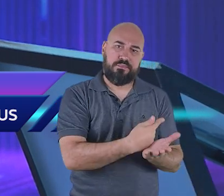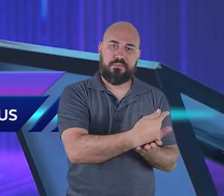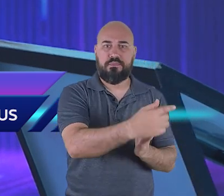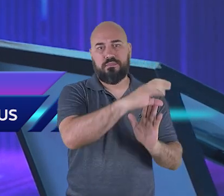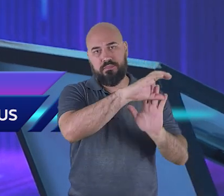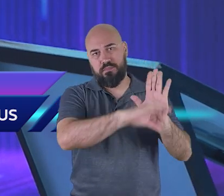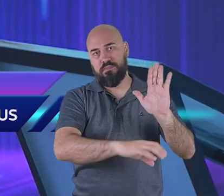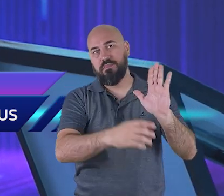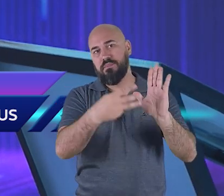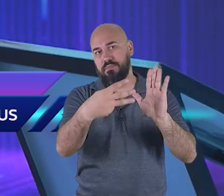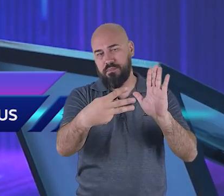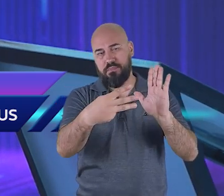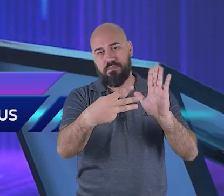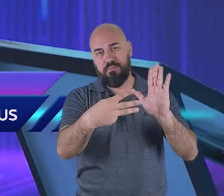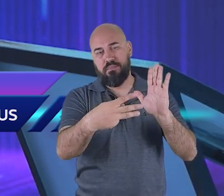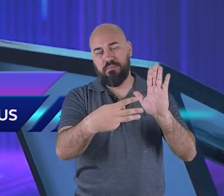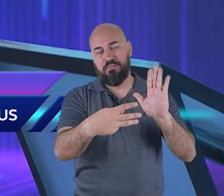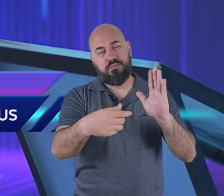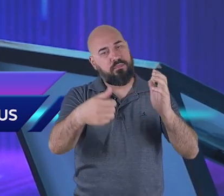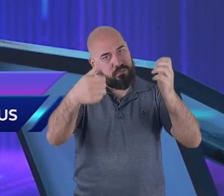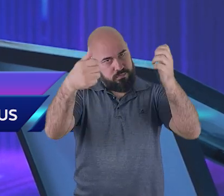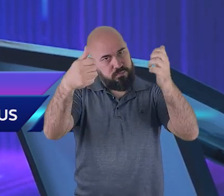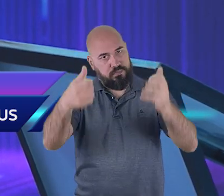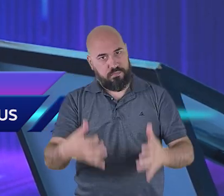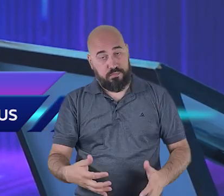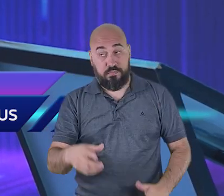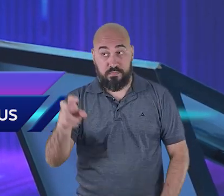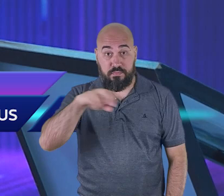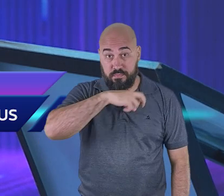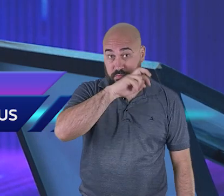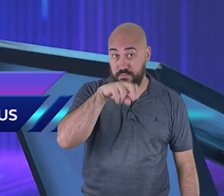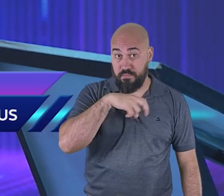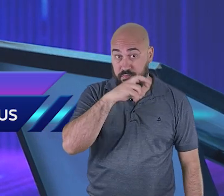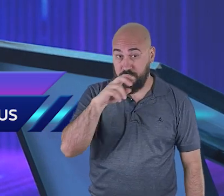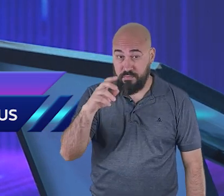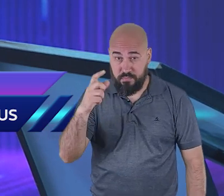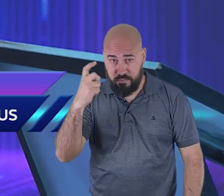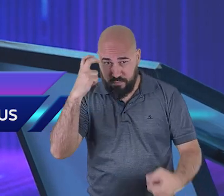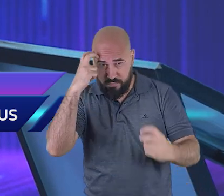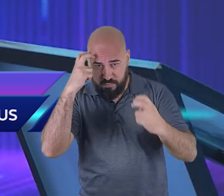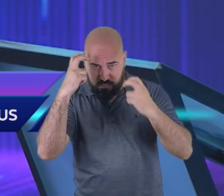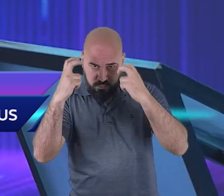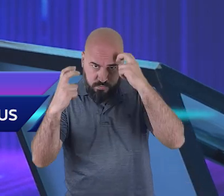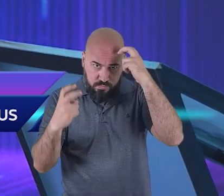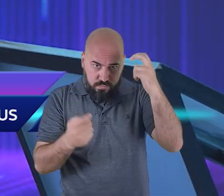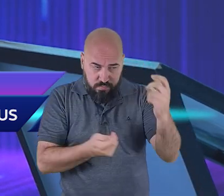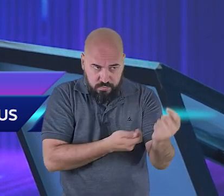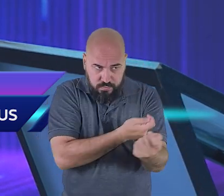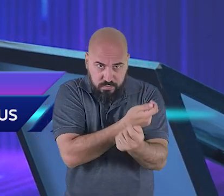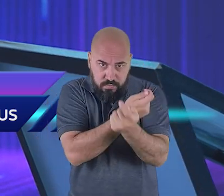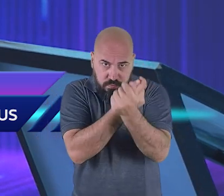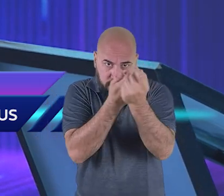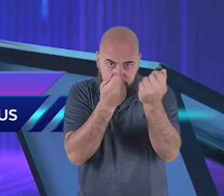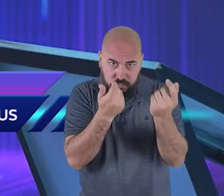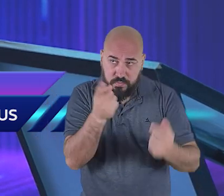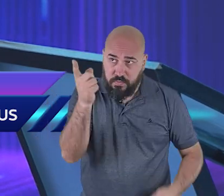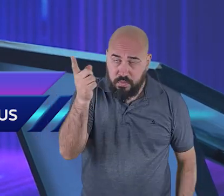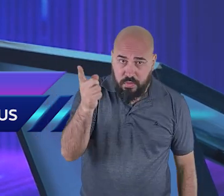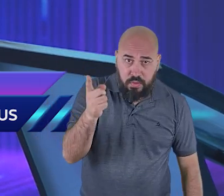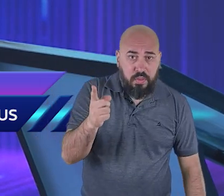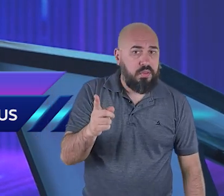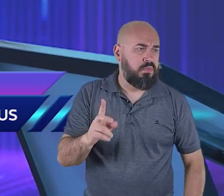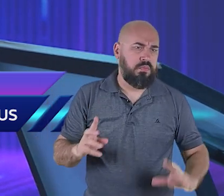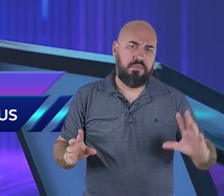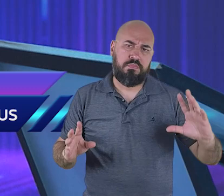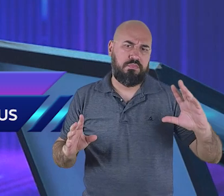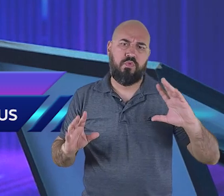no capítulo 3, que a serpente, mais astuta que todos os animais selvagens que